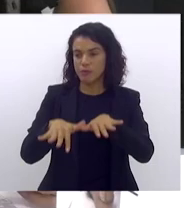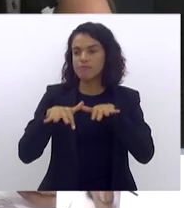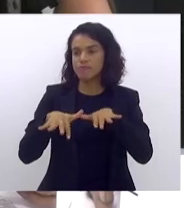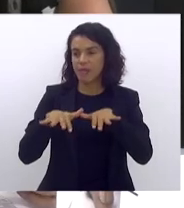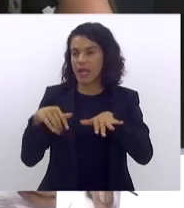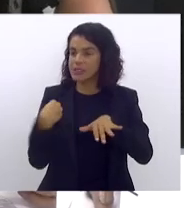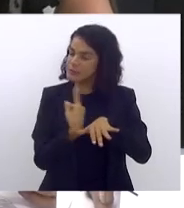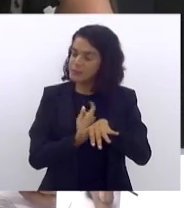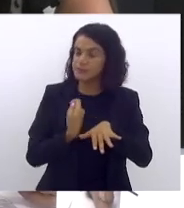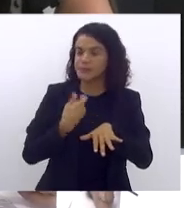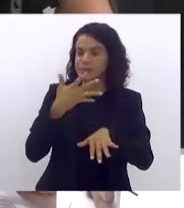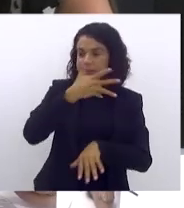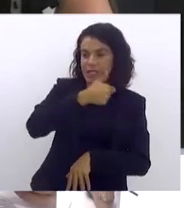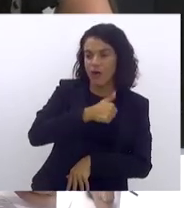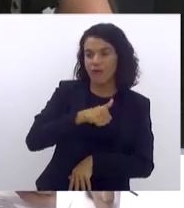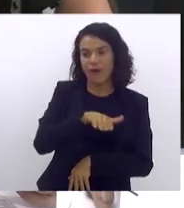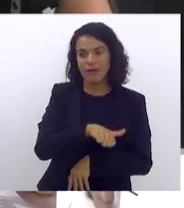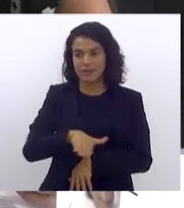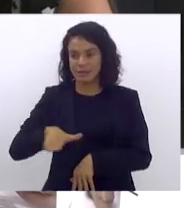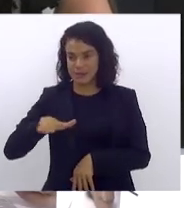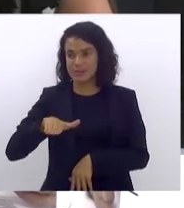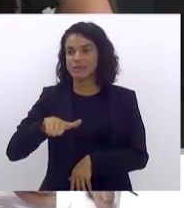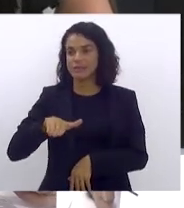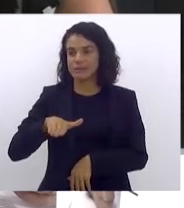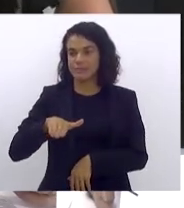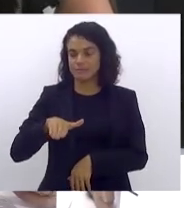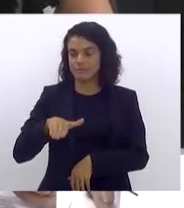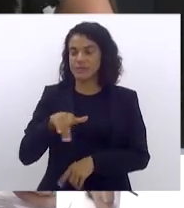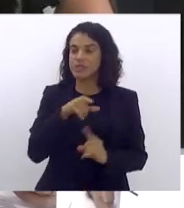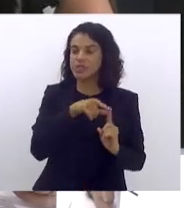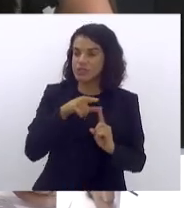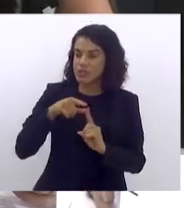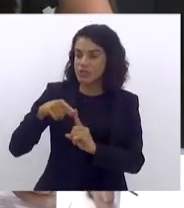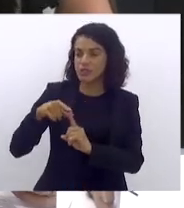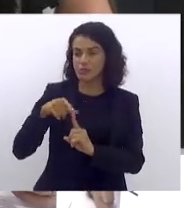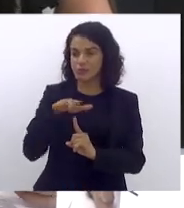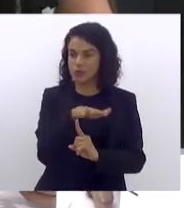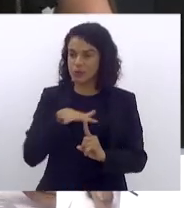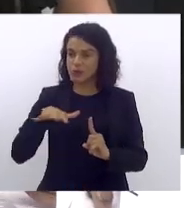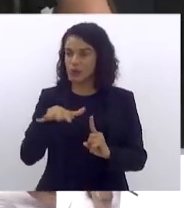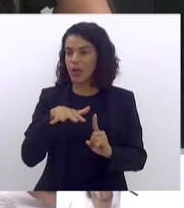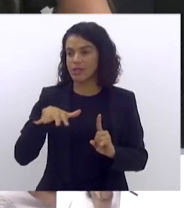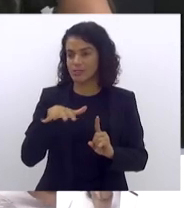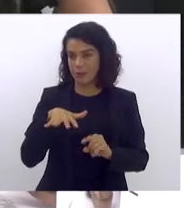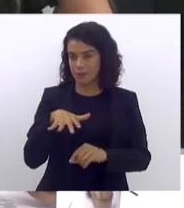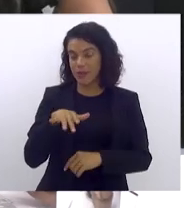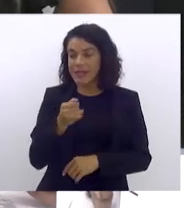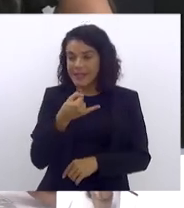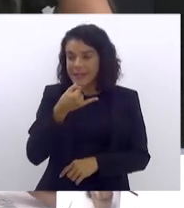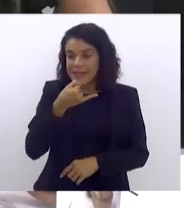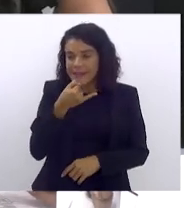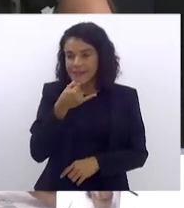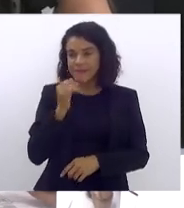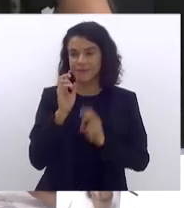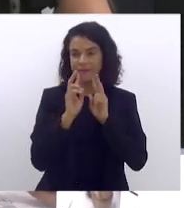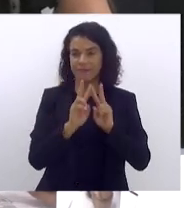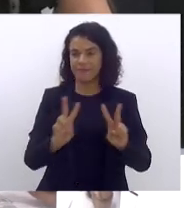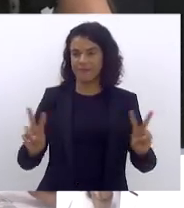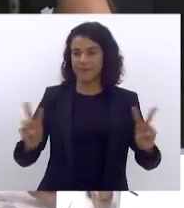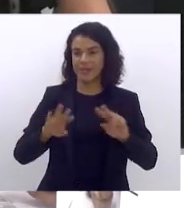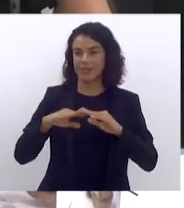que livrar as nossas crianças deste tipo de situação que a gente está vendo, aí, infelizmente está vendo nas